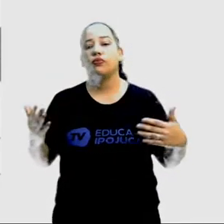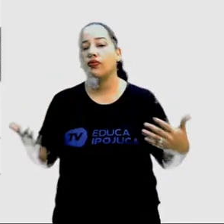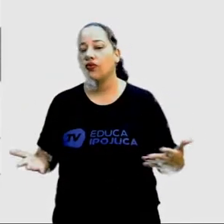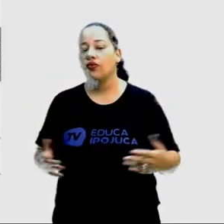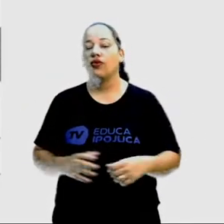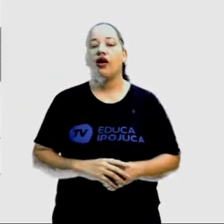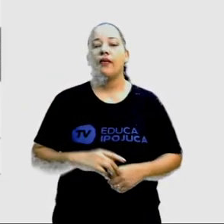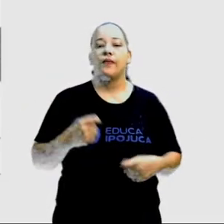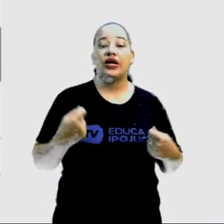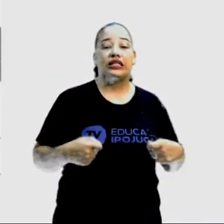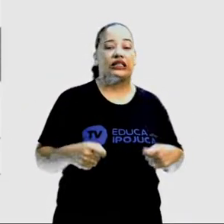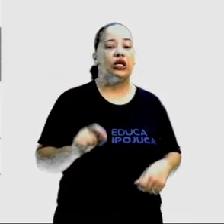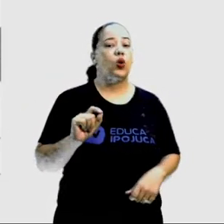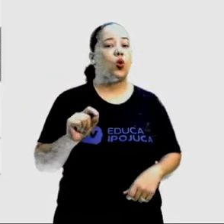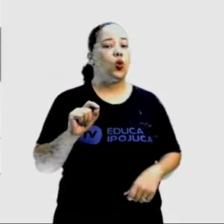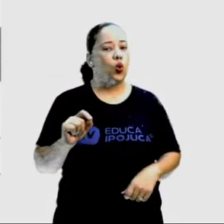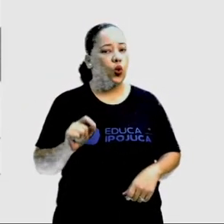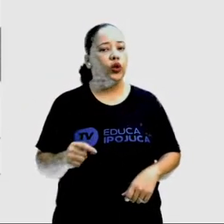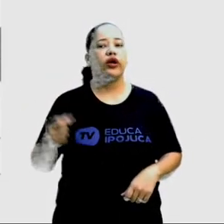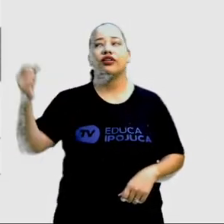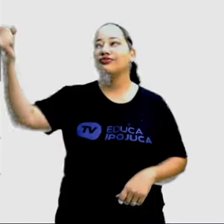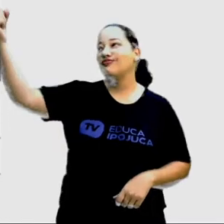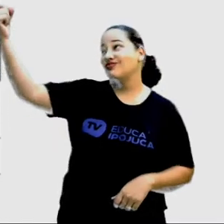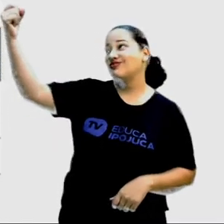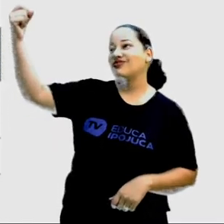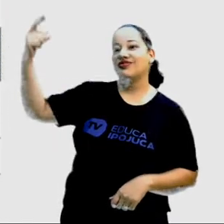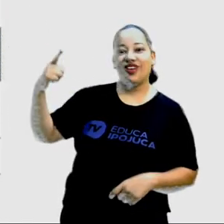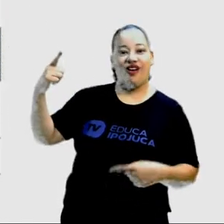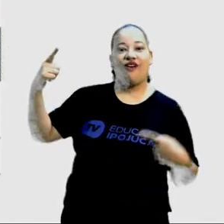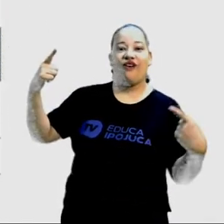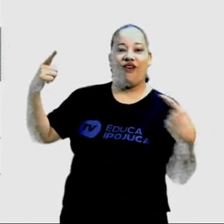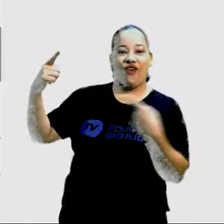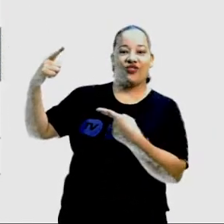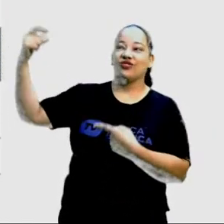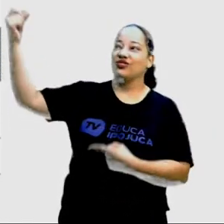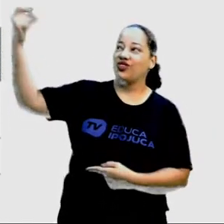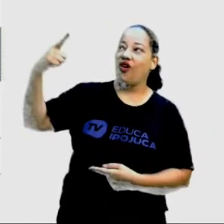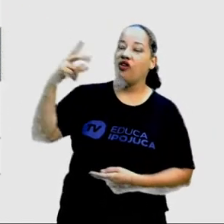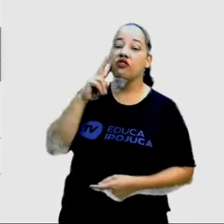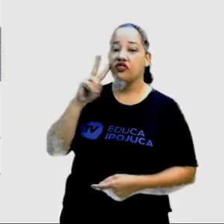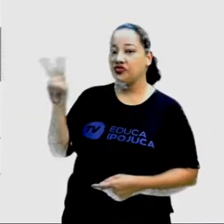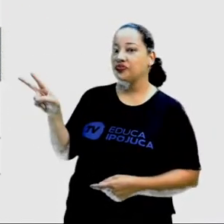esse processo vem de onde? Do sol. Olha só esse ciclo.